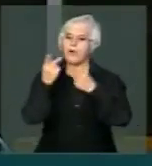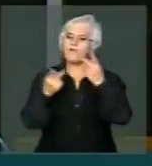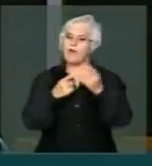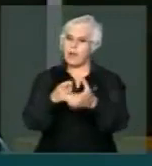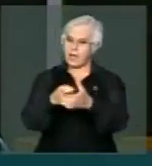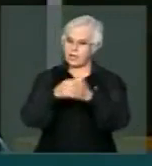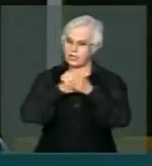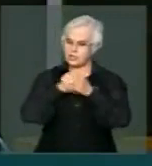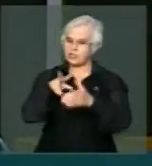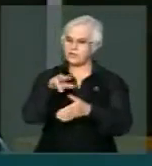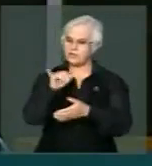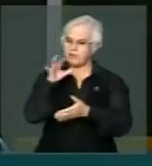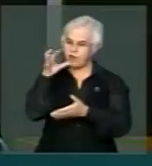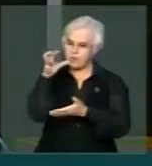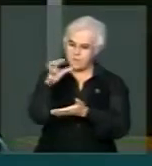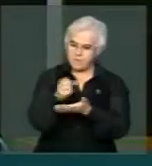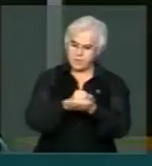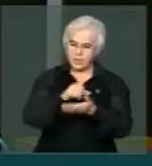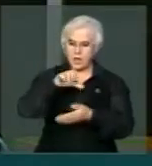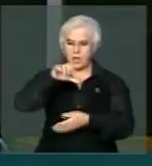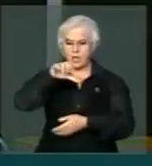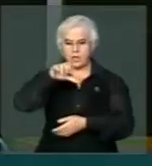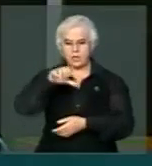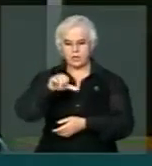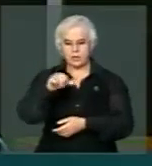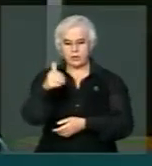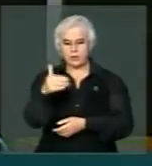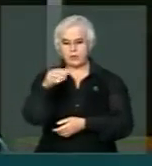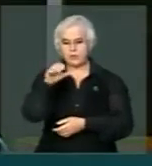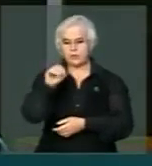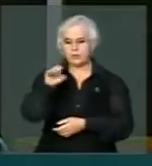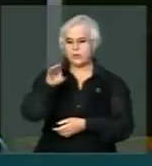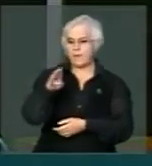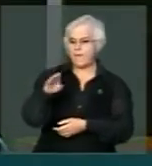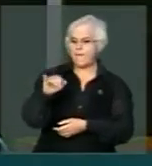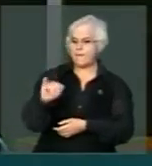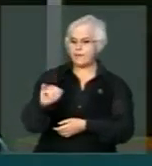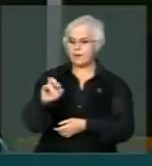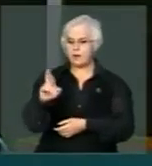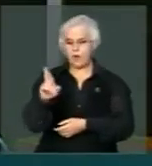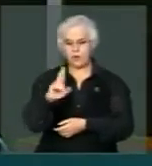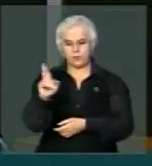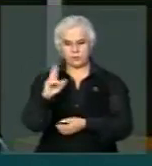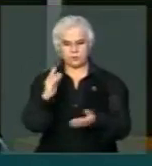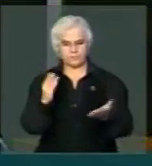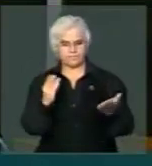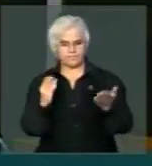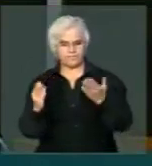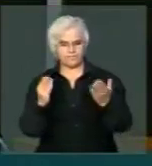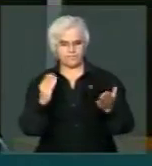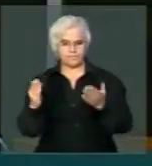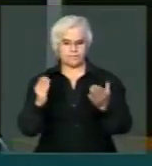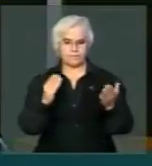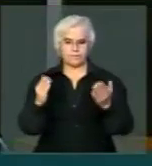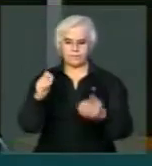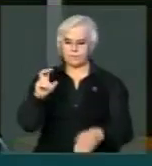dívida vai consumir 910 bilhões de reais, equivalente a